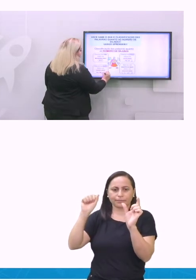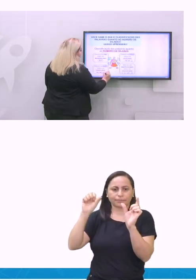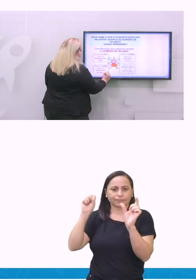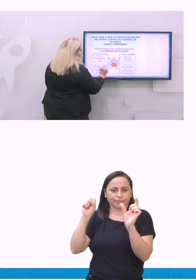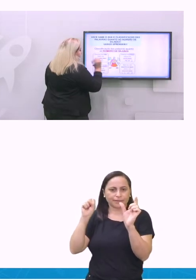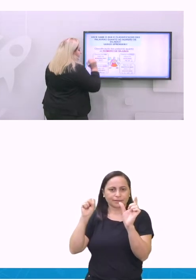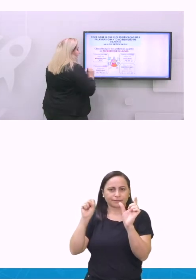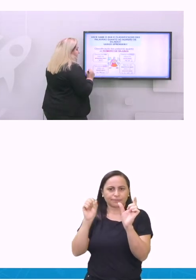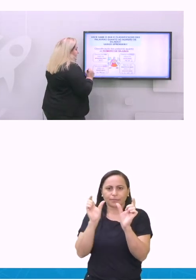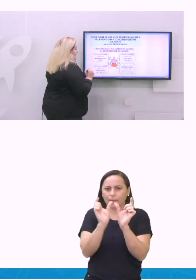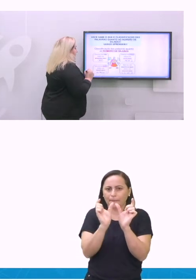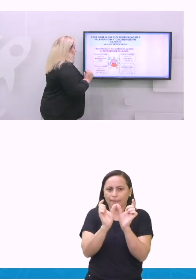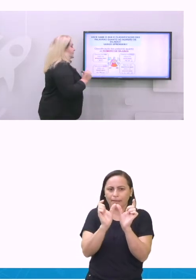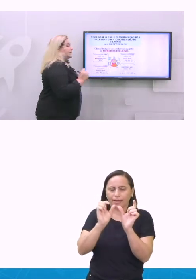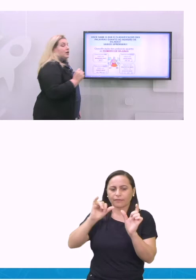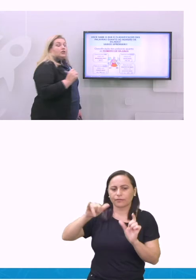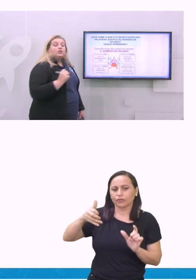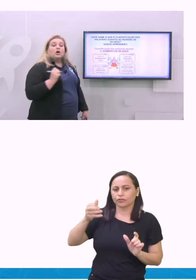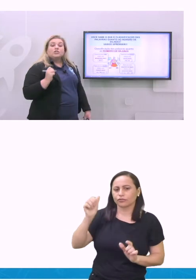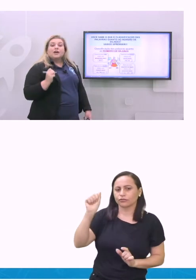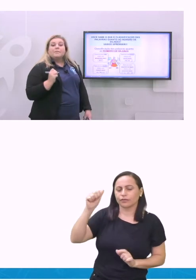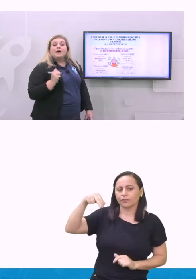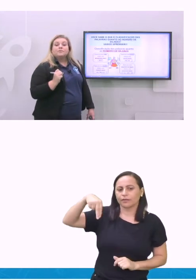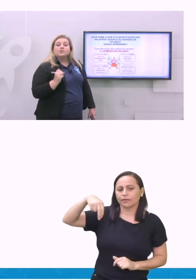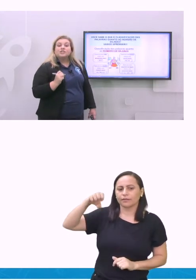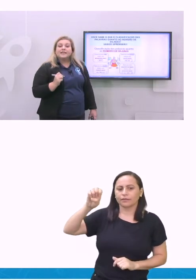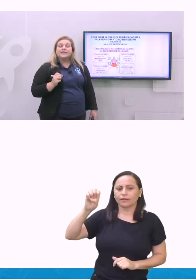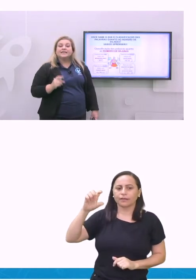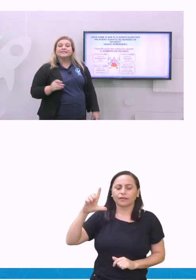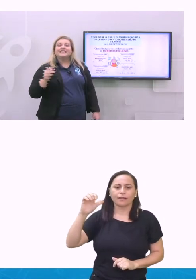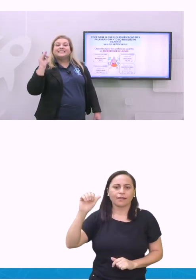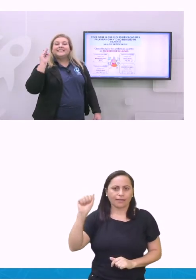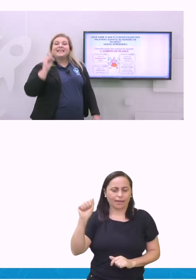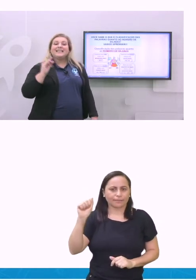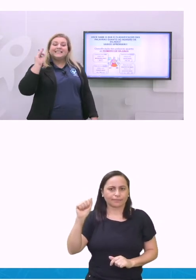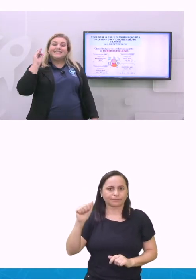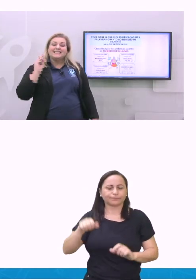Já-né-lá. Tem três sílabas. Nós chamamos de